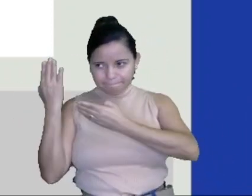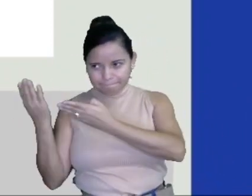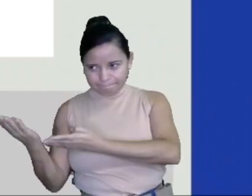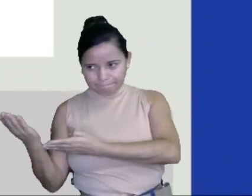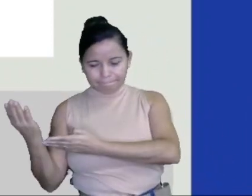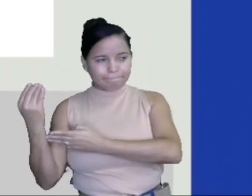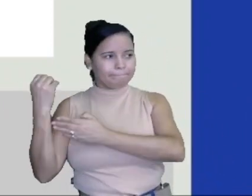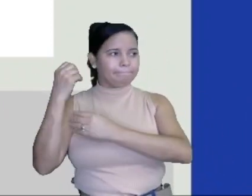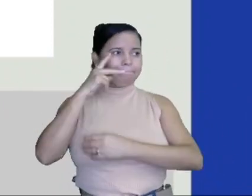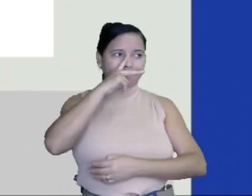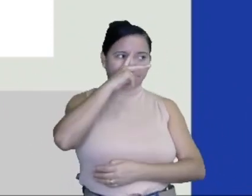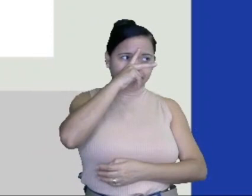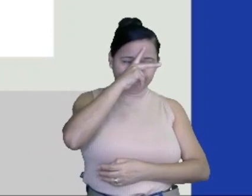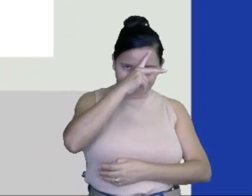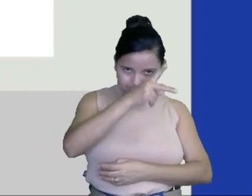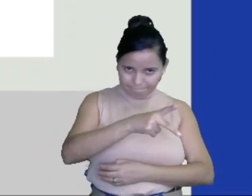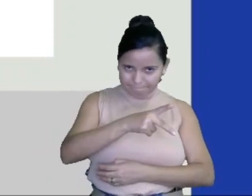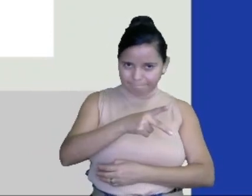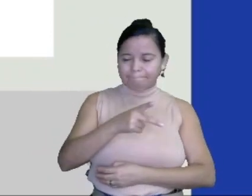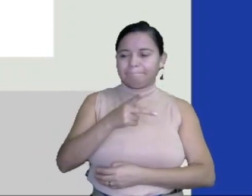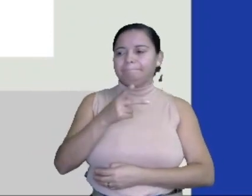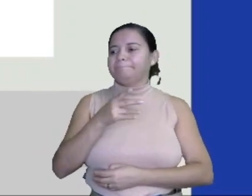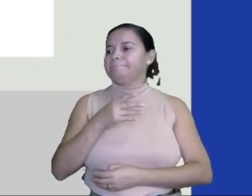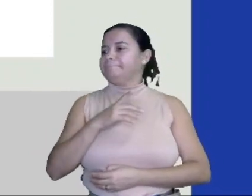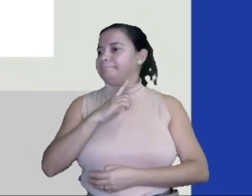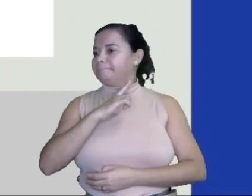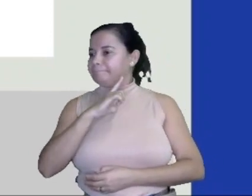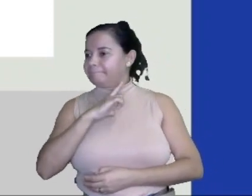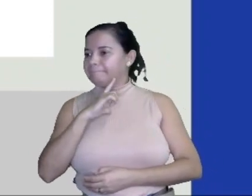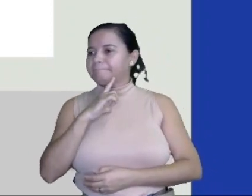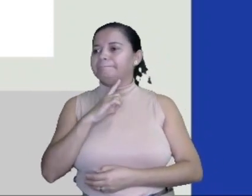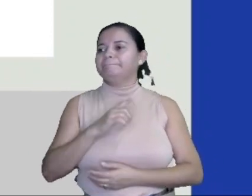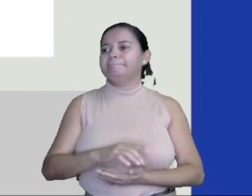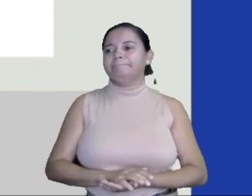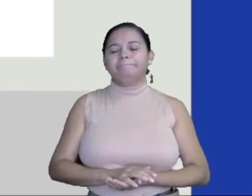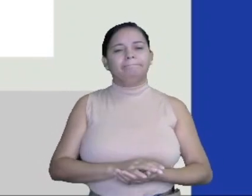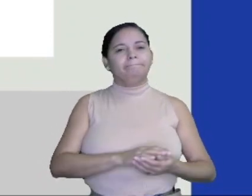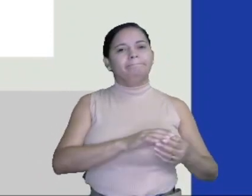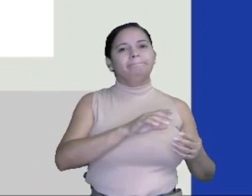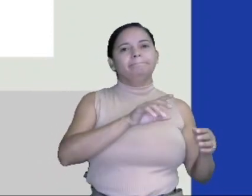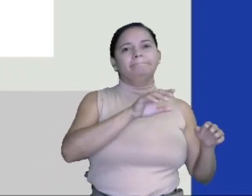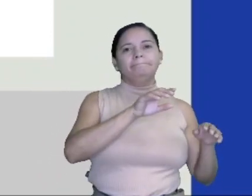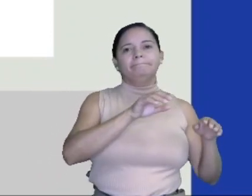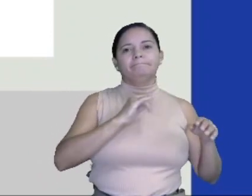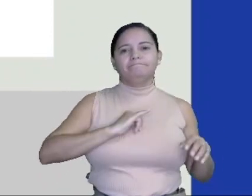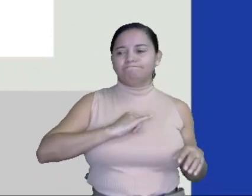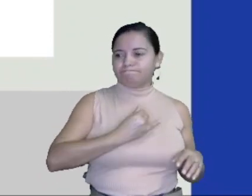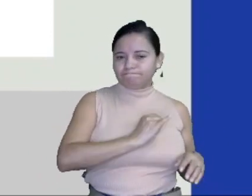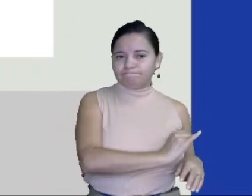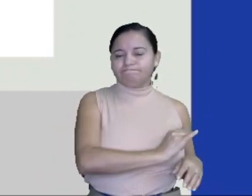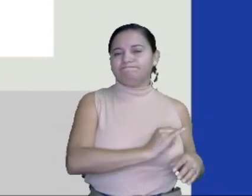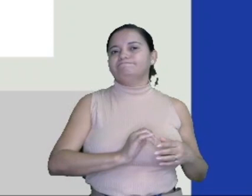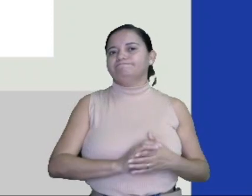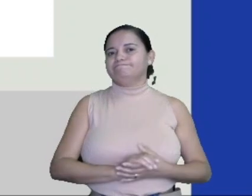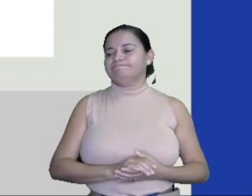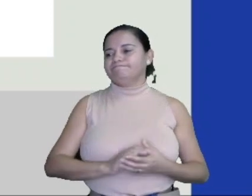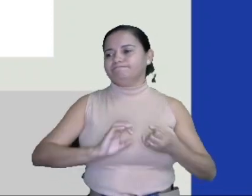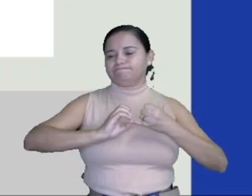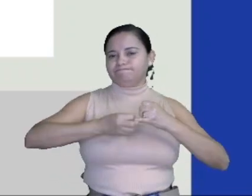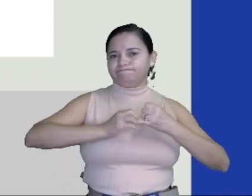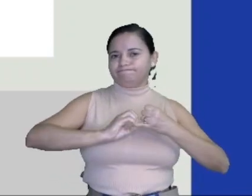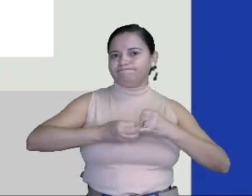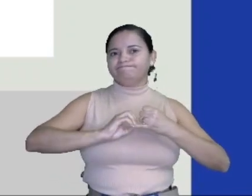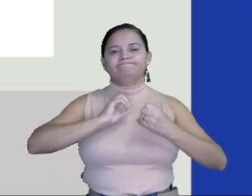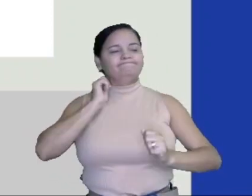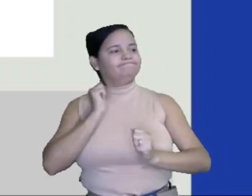em energia, como em proteína, como em reguladores. Você tem aí o feijão, o arroz,